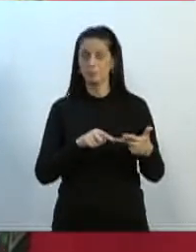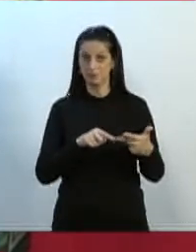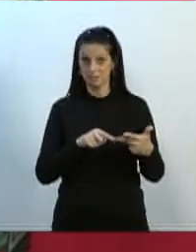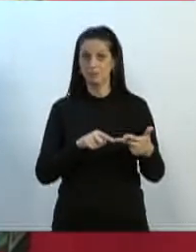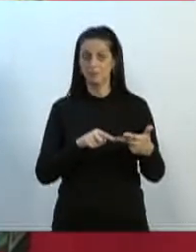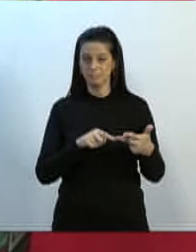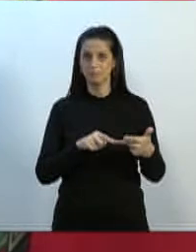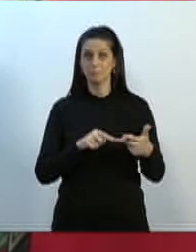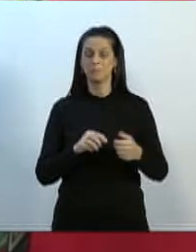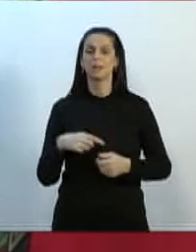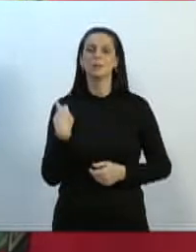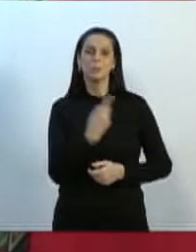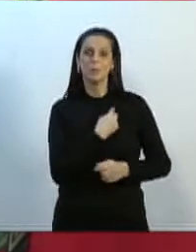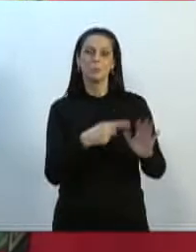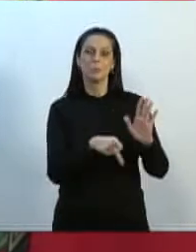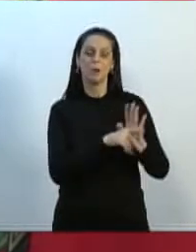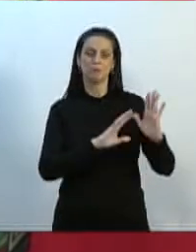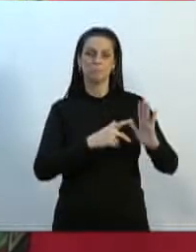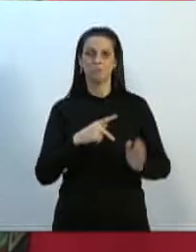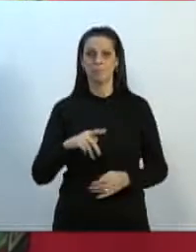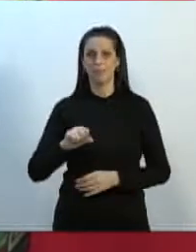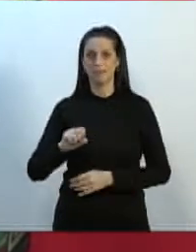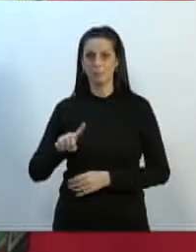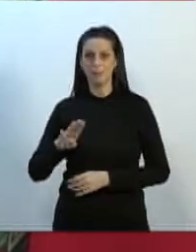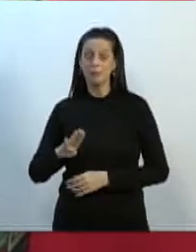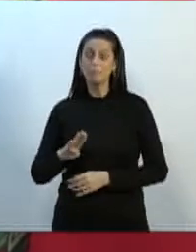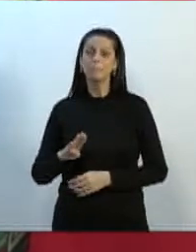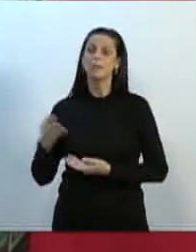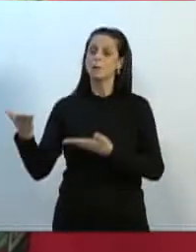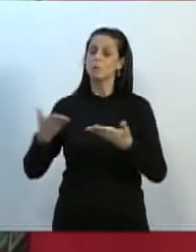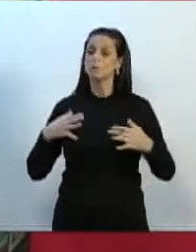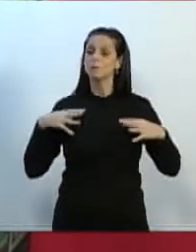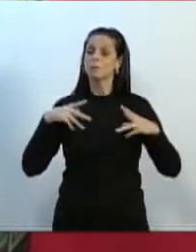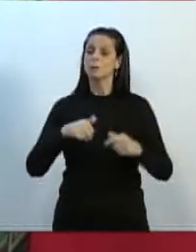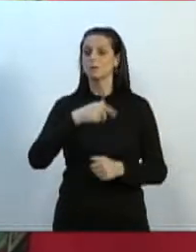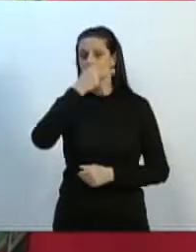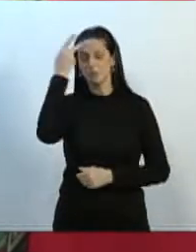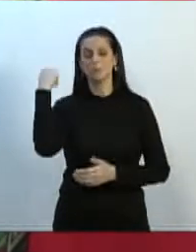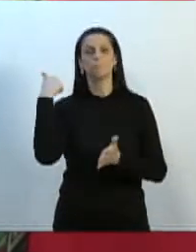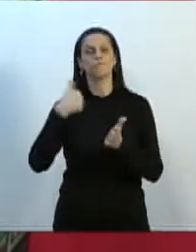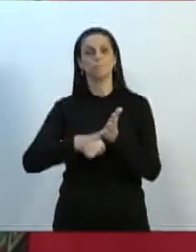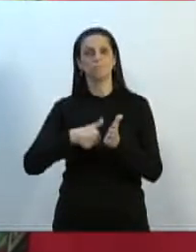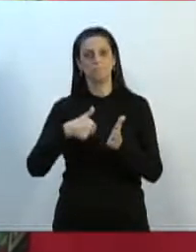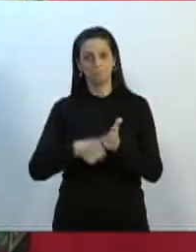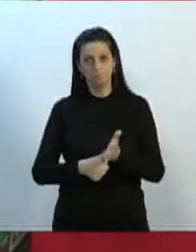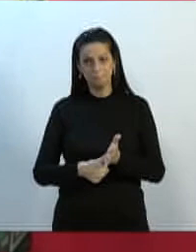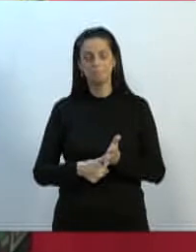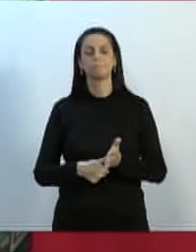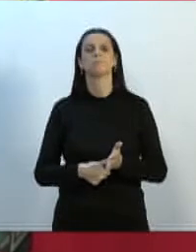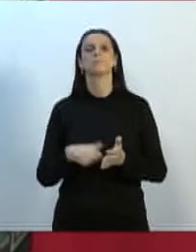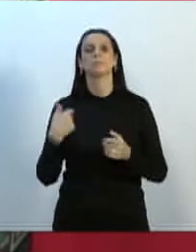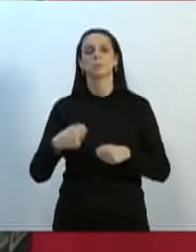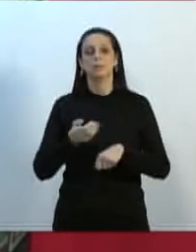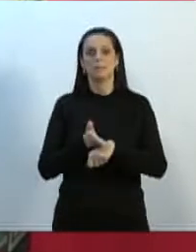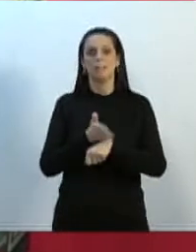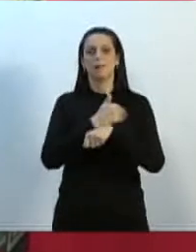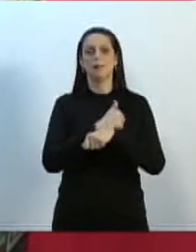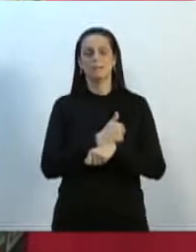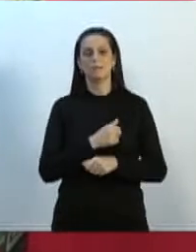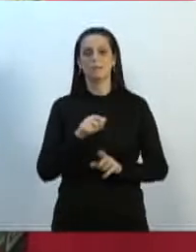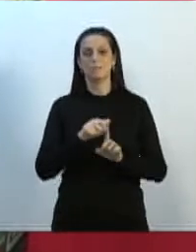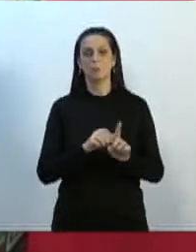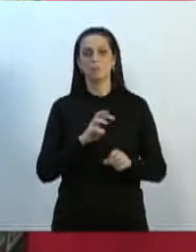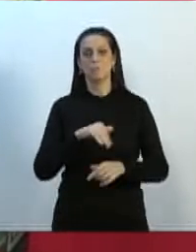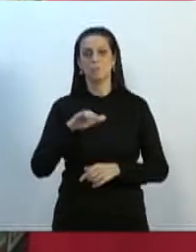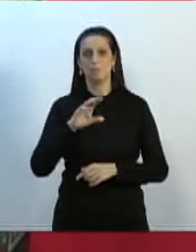prévias do nosso partido. E eu convoco a todos os filiados que sejam filiados antes de maio deste ano, estão